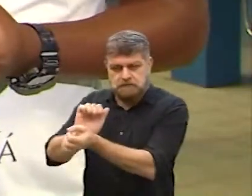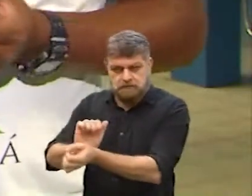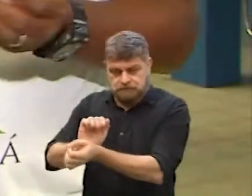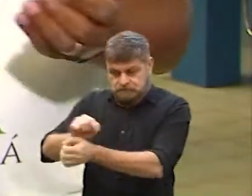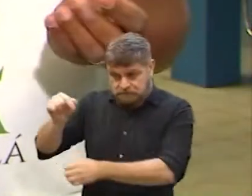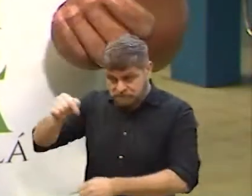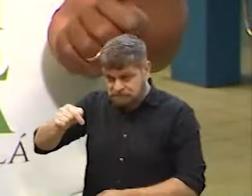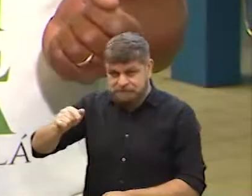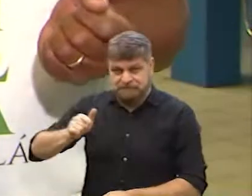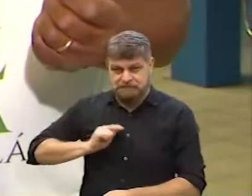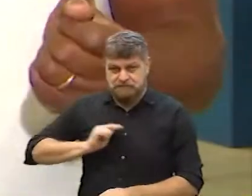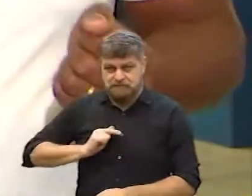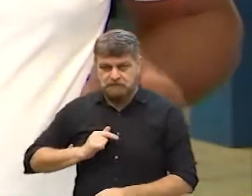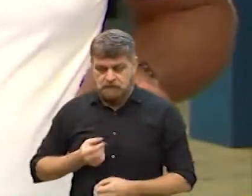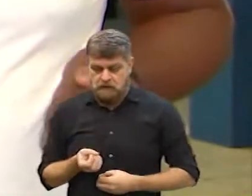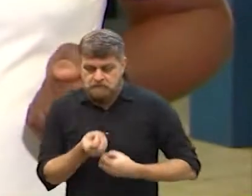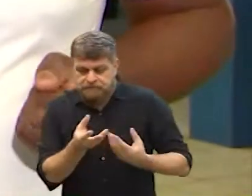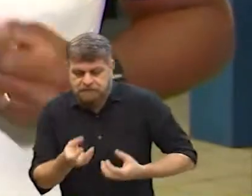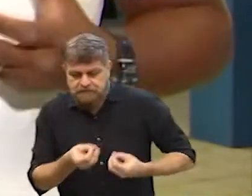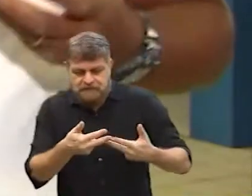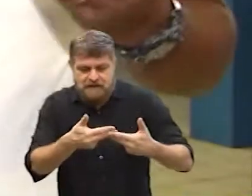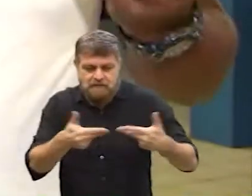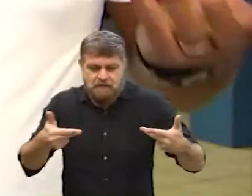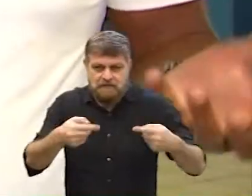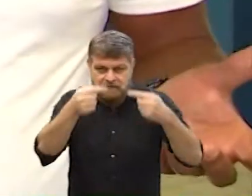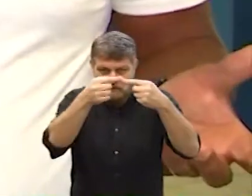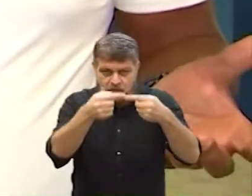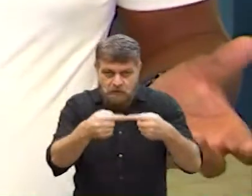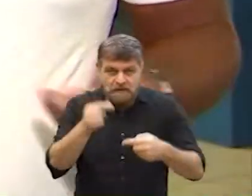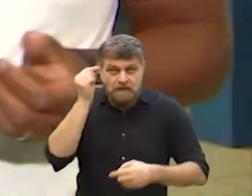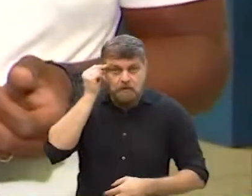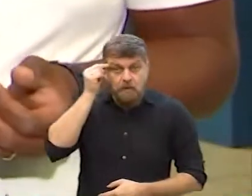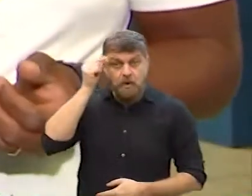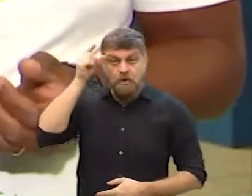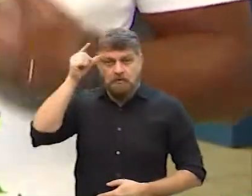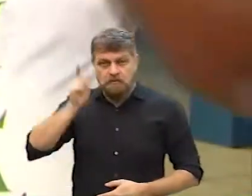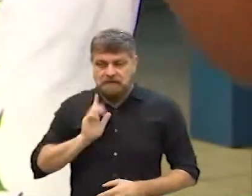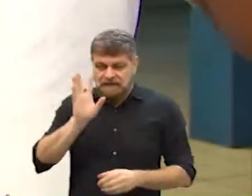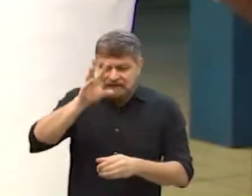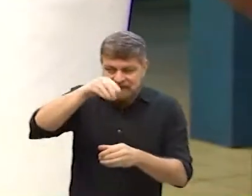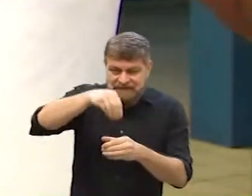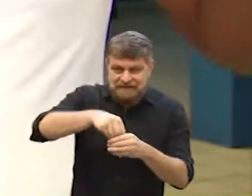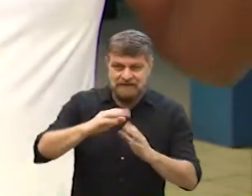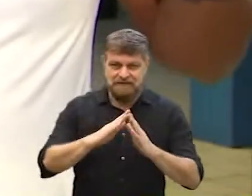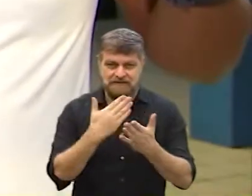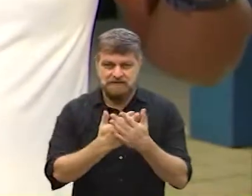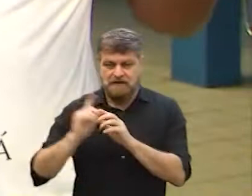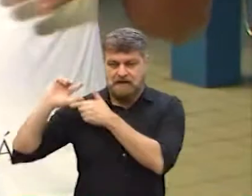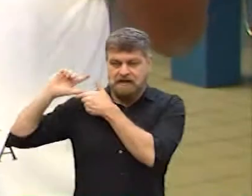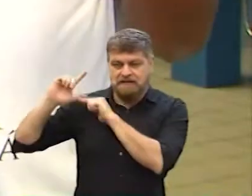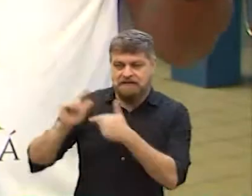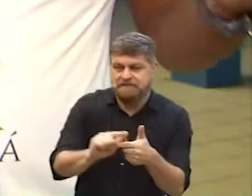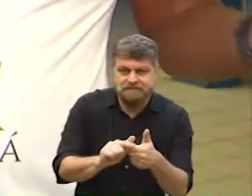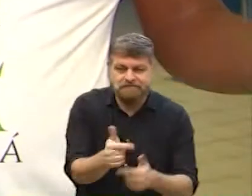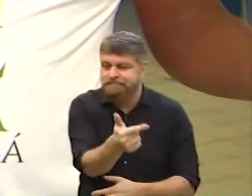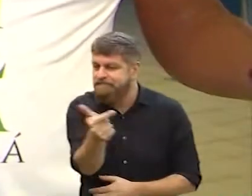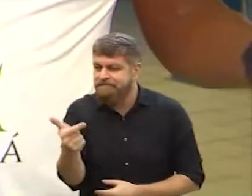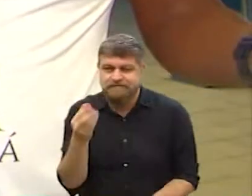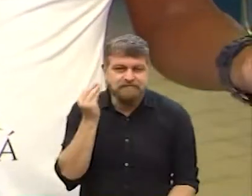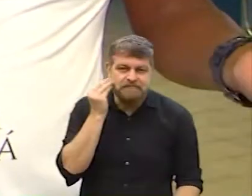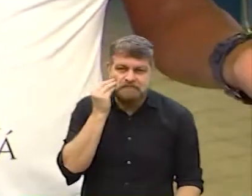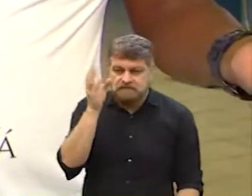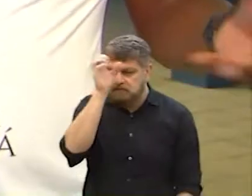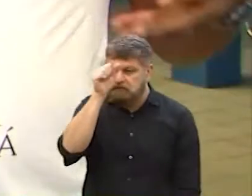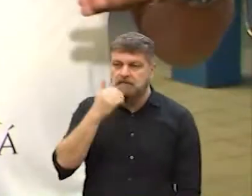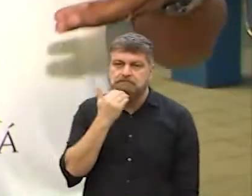escravizados trouxeram muitas coisas ligadas à nossa cultura que dentro da escola tradicional a gente não tem a oportunidade